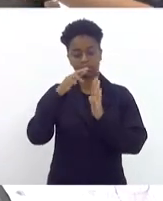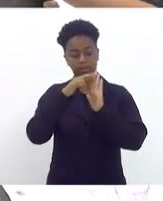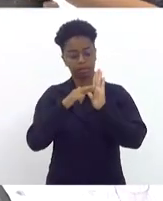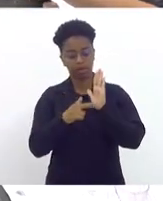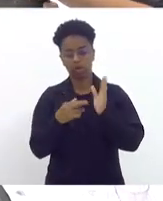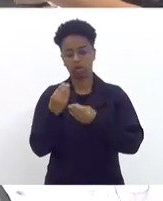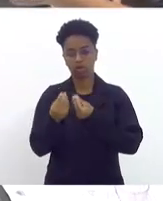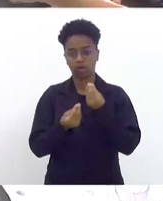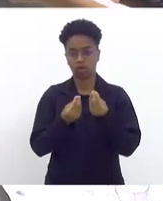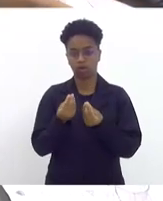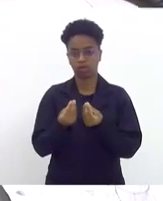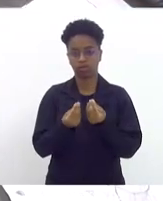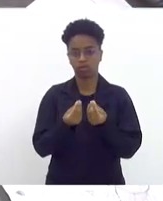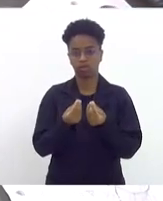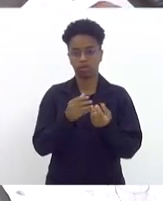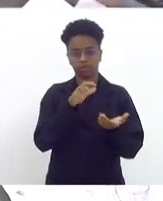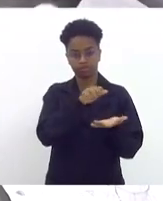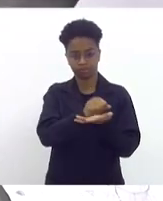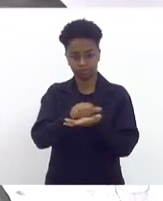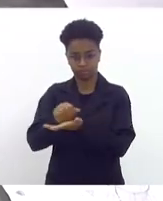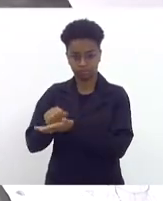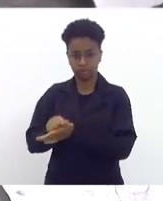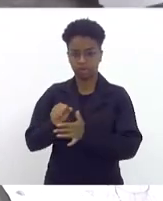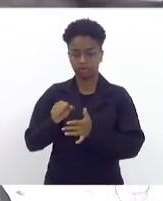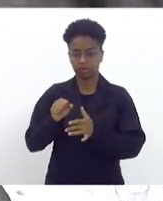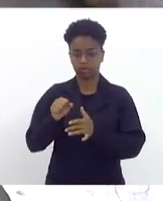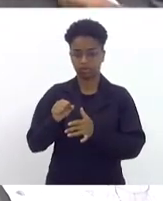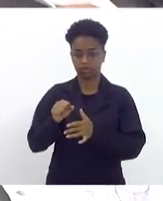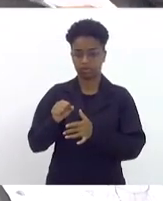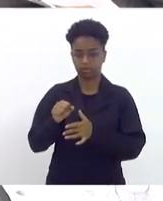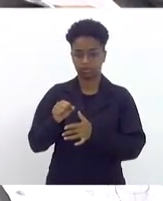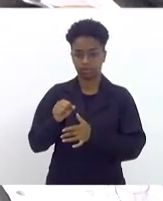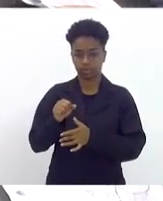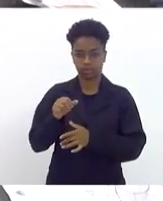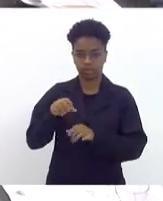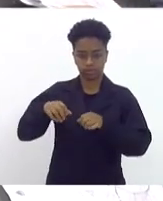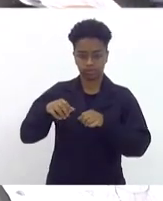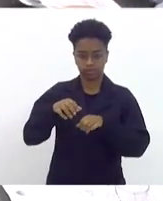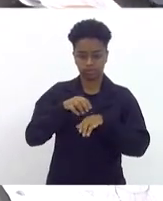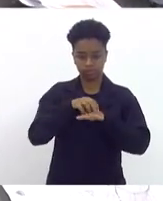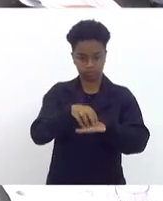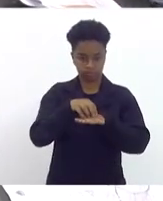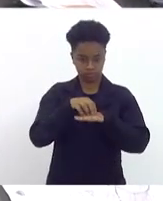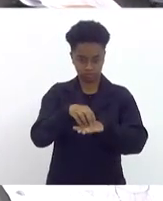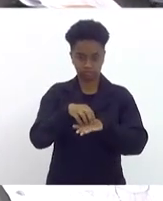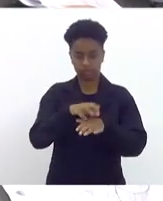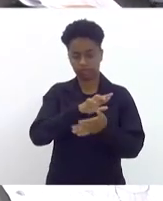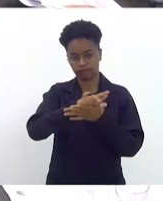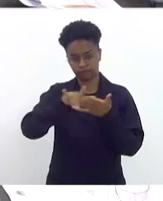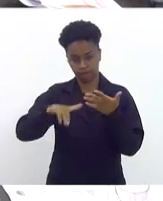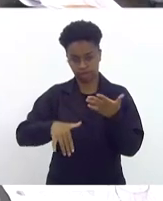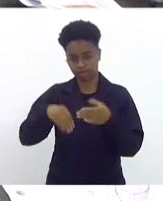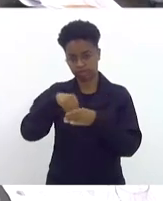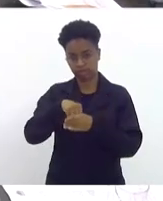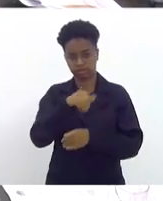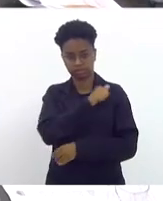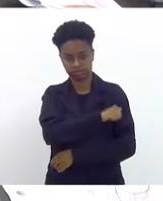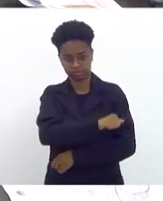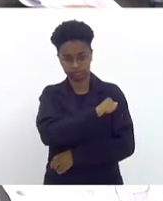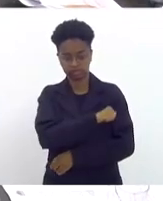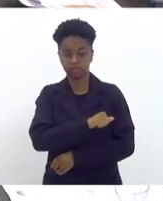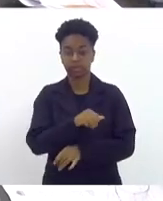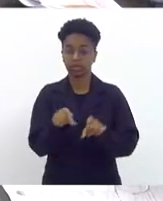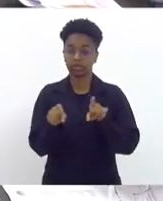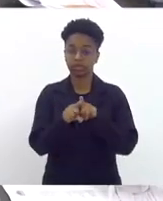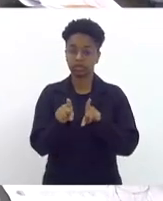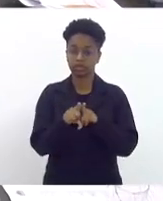de em registo de quadriciclos veículos avteis uvt escutem no estado do Rio de Janeiro e para Além